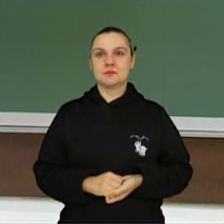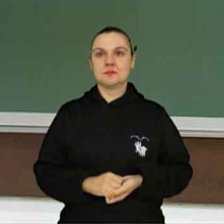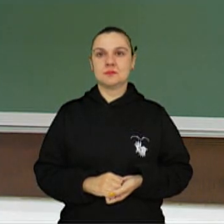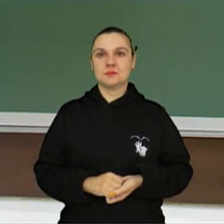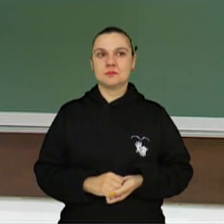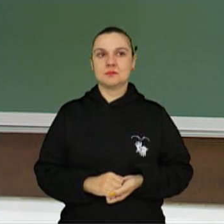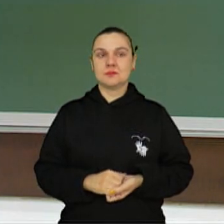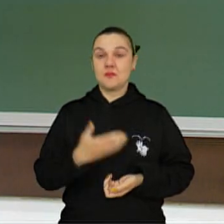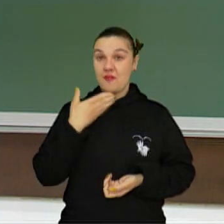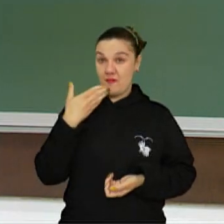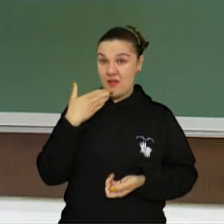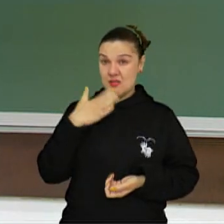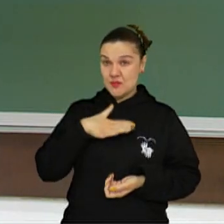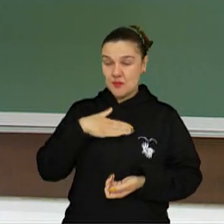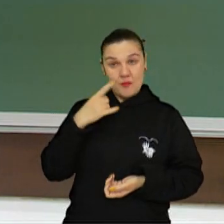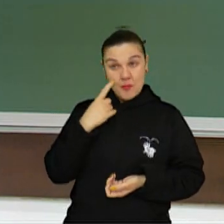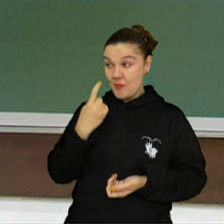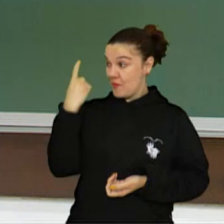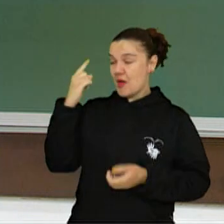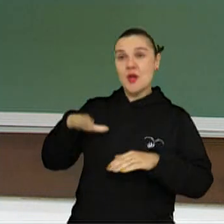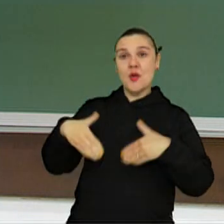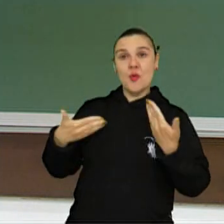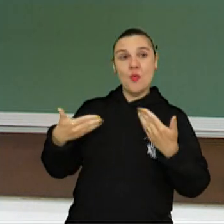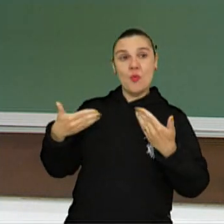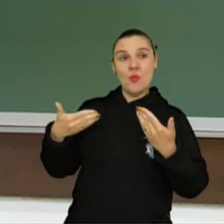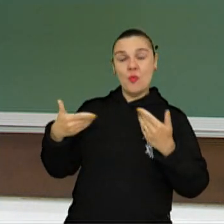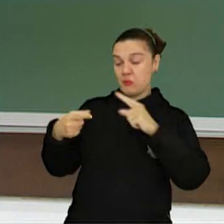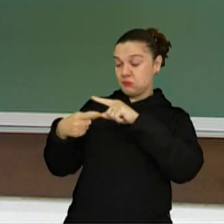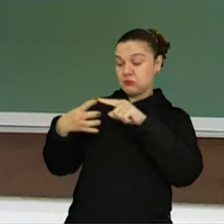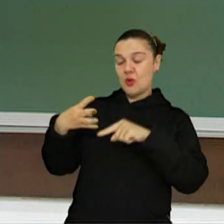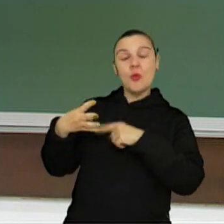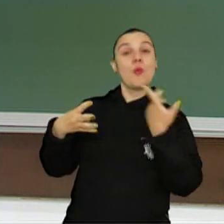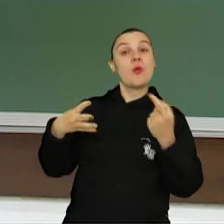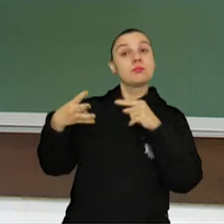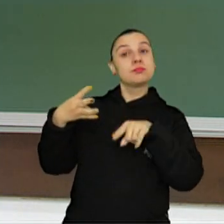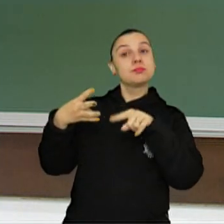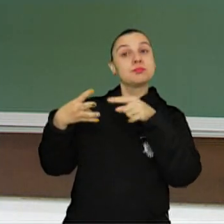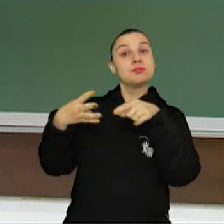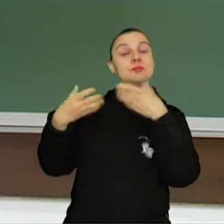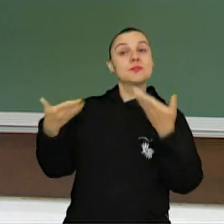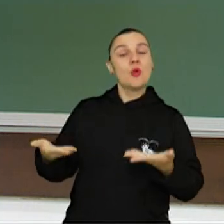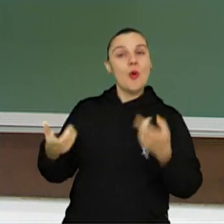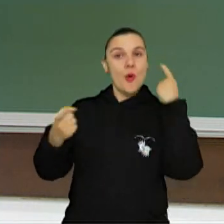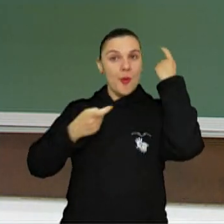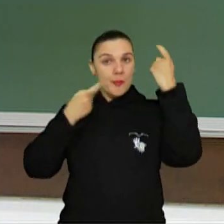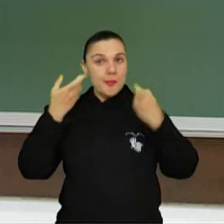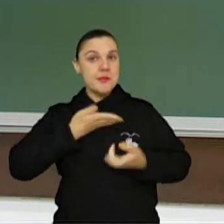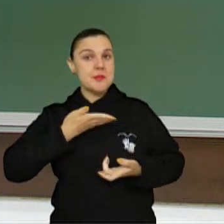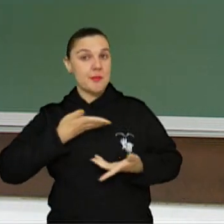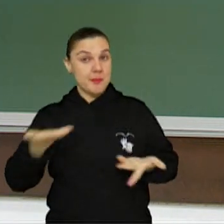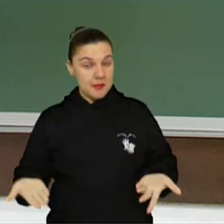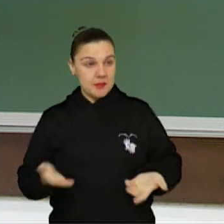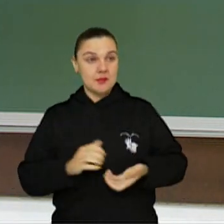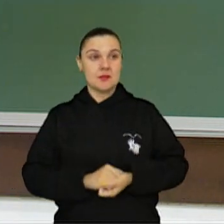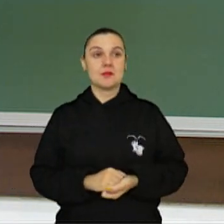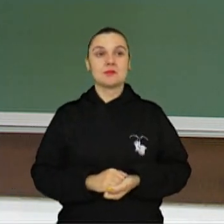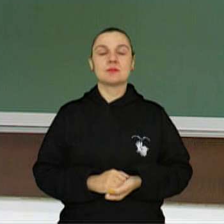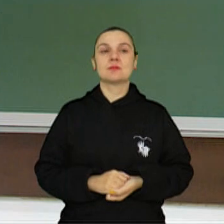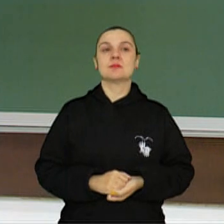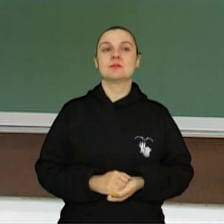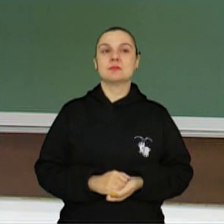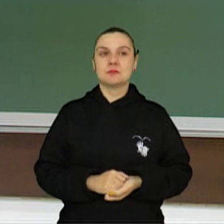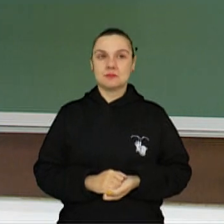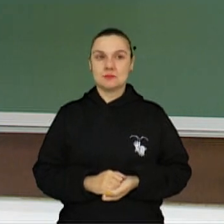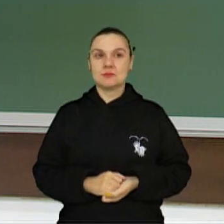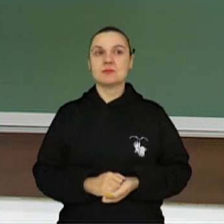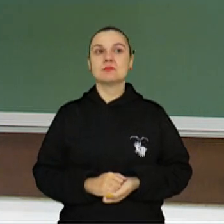Tranquilo? Fácil. A ver, então, qual é a preocupação de Marcos com seu amigo Pedro? A preocupação, qual é